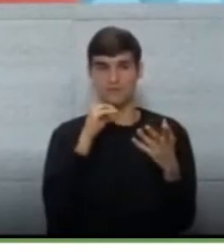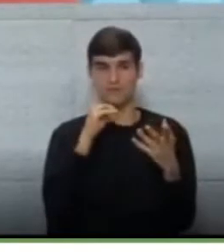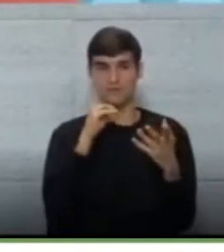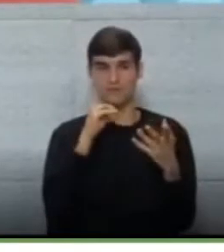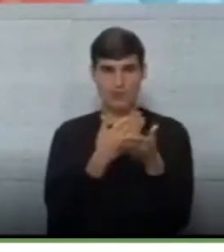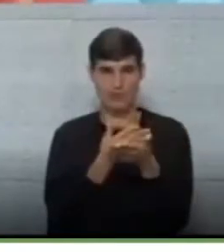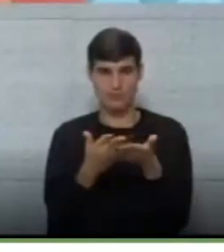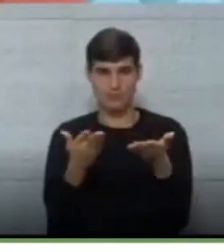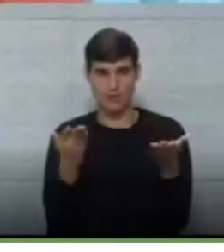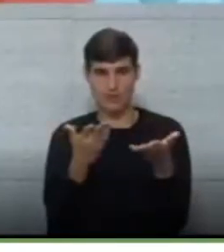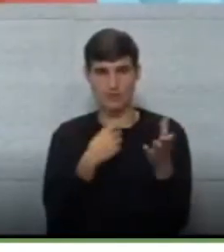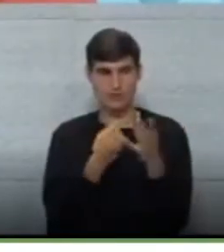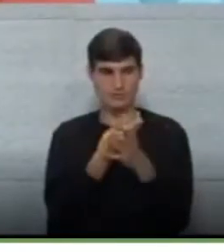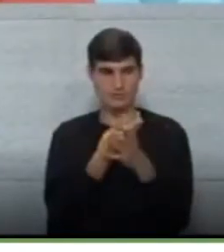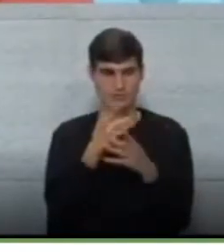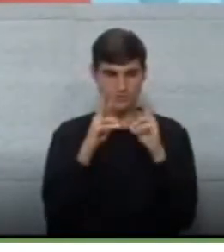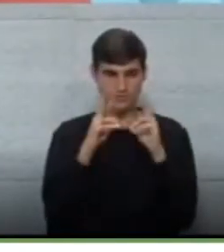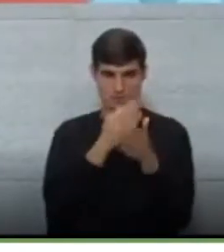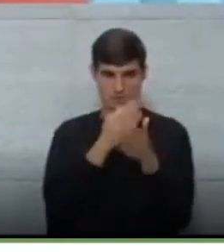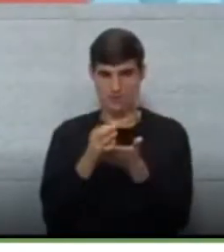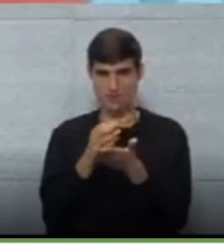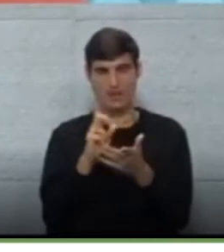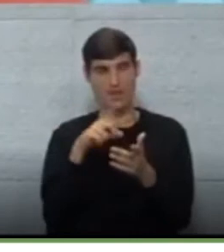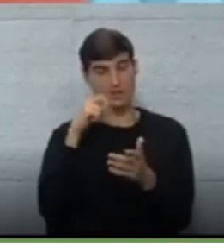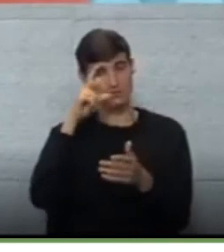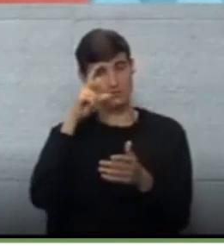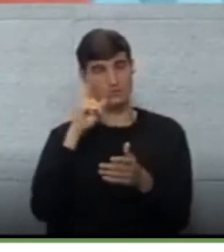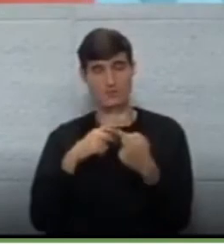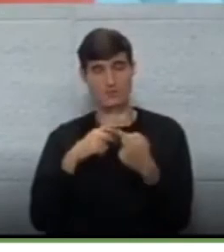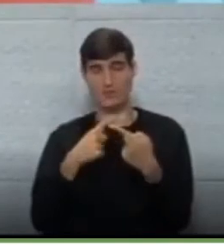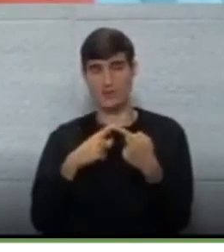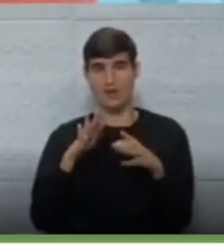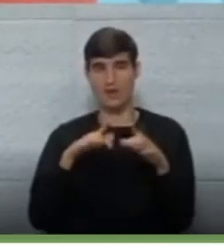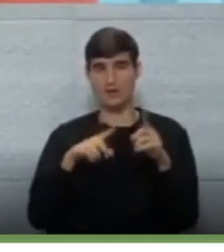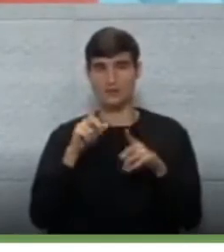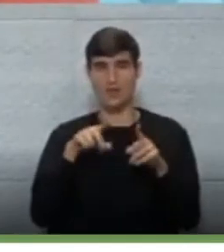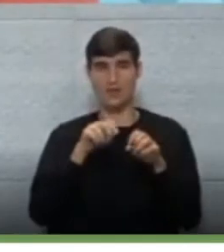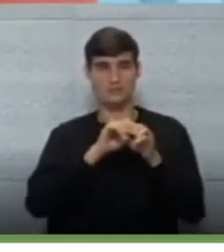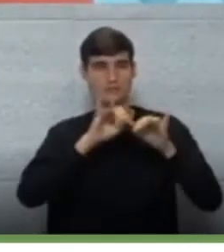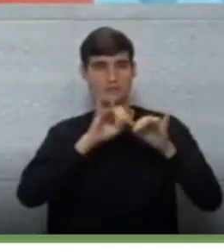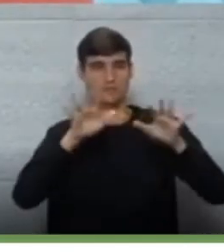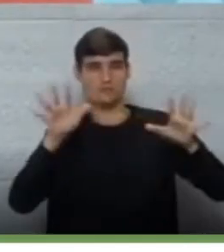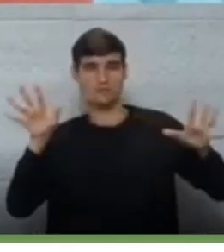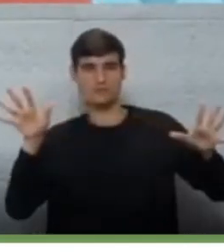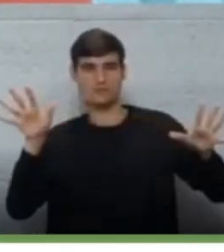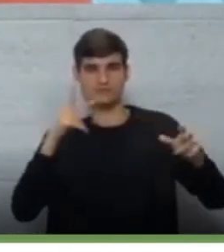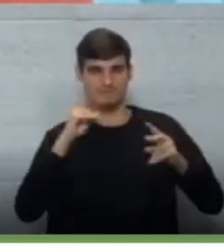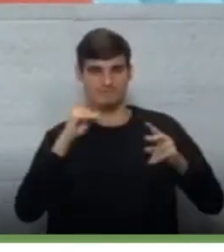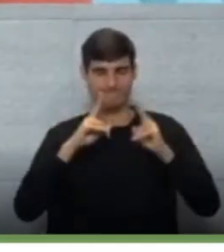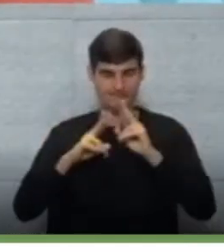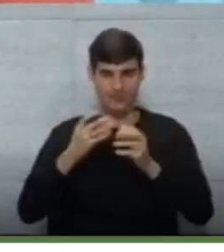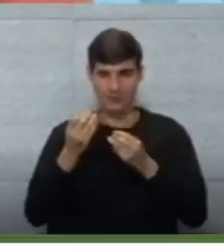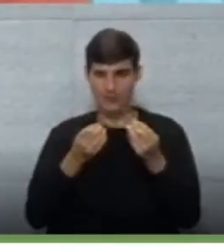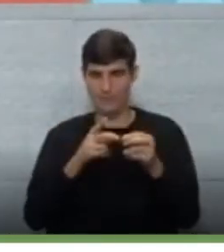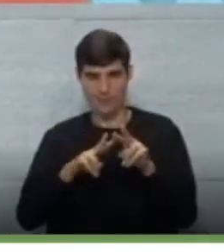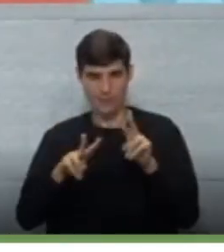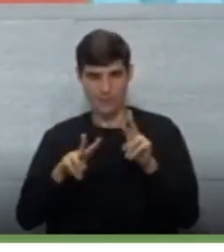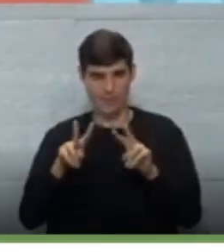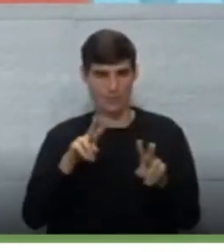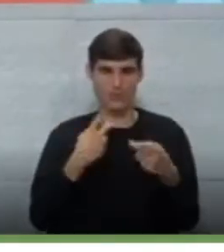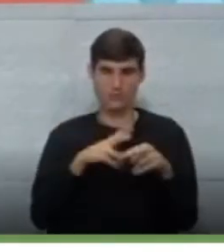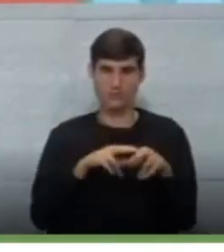bem espalhadas, então elas não formam essas estruturas e não é fácil de identificar tão claramente assim cada um desses componentes. Então nós temos que partir